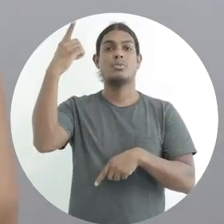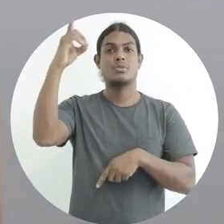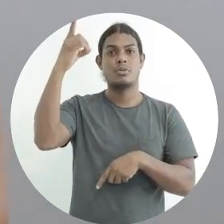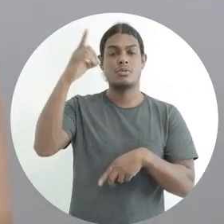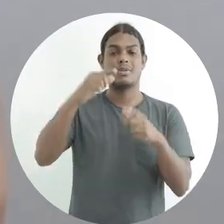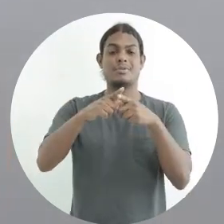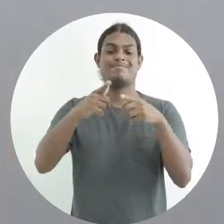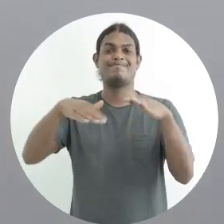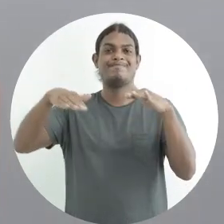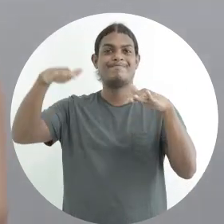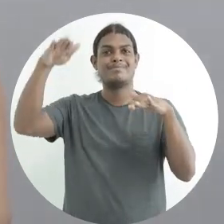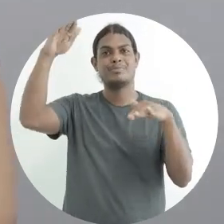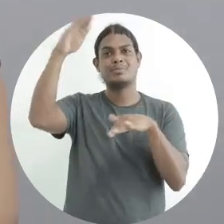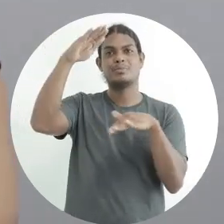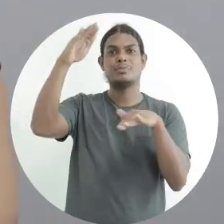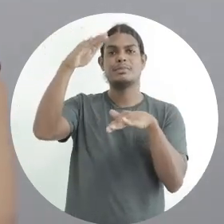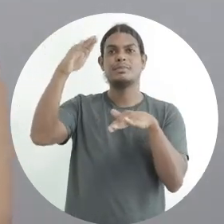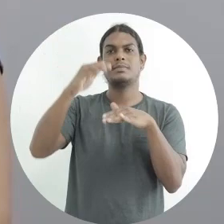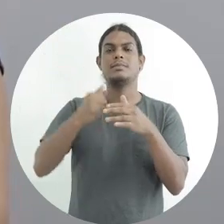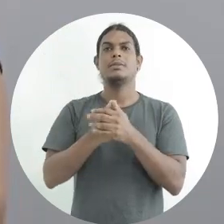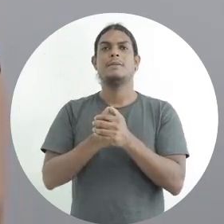atrai investimentos, atrai